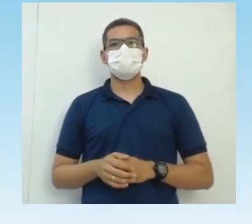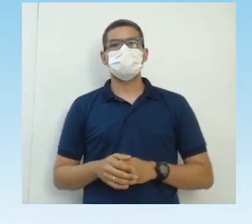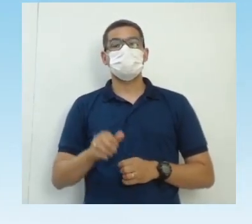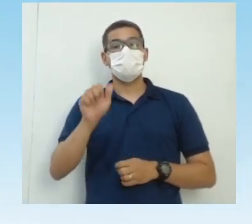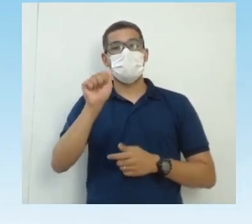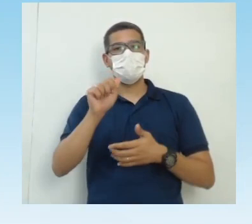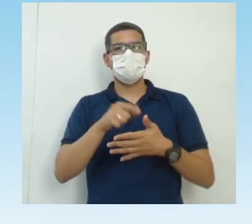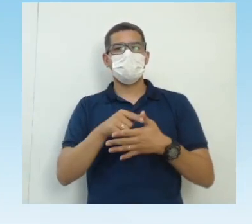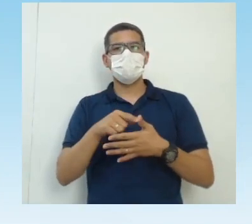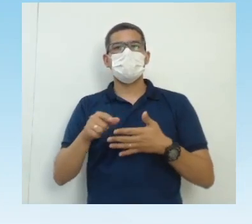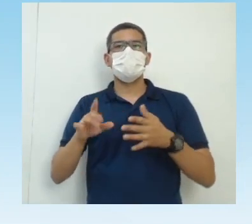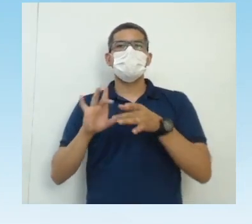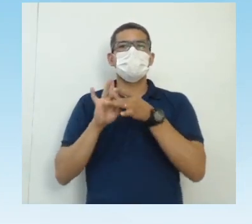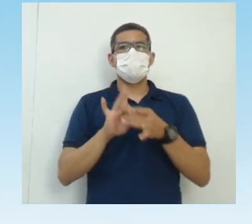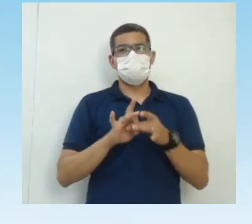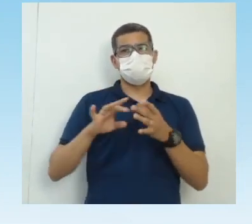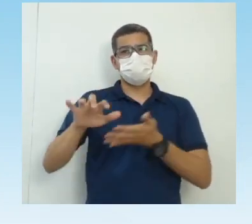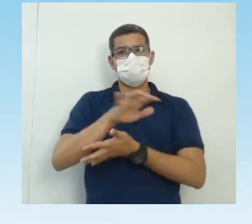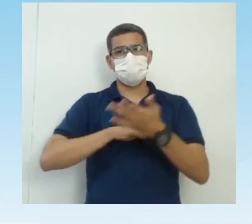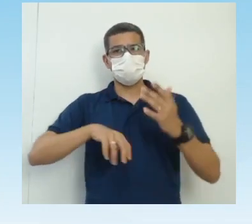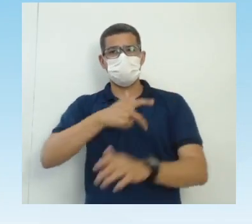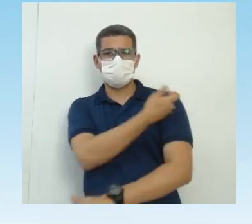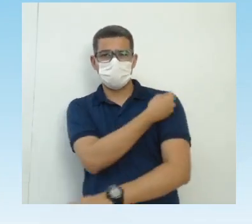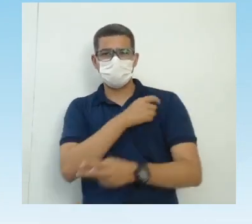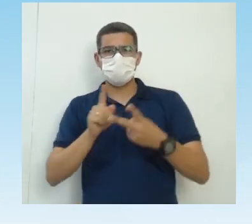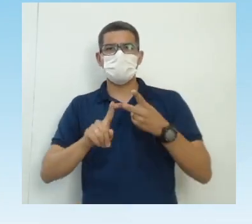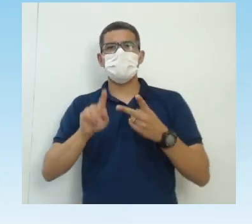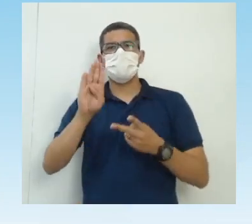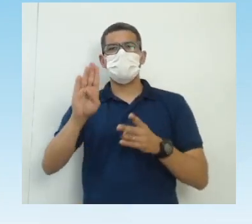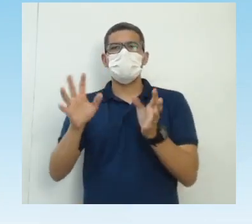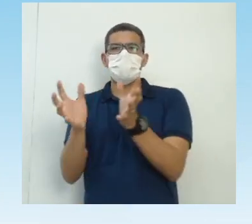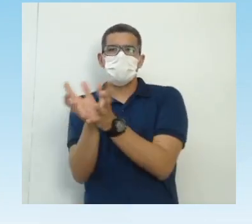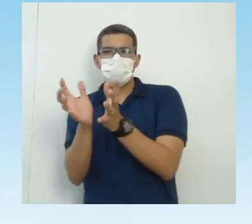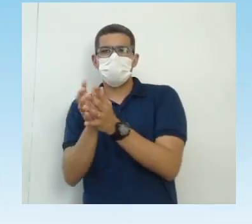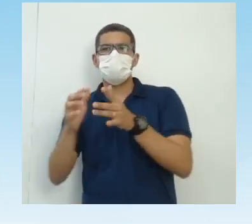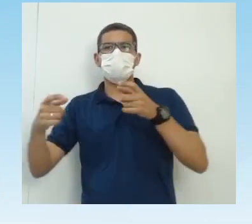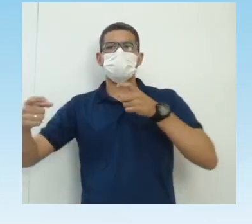A, contexto da revolta à vacina. B, conjuntura da